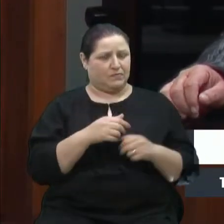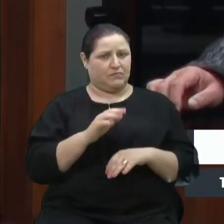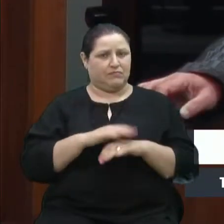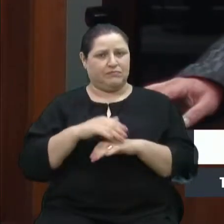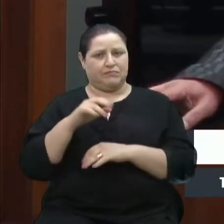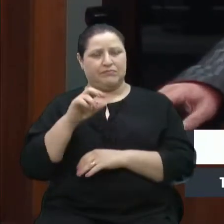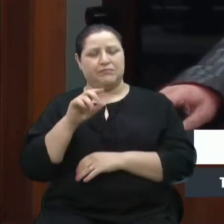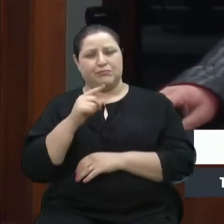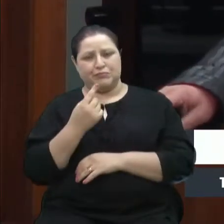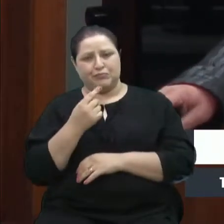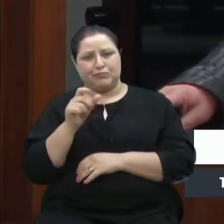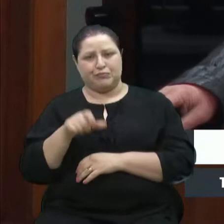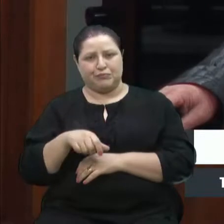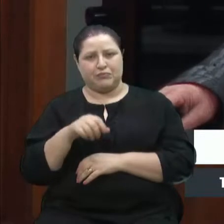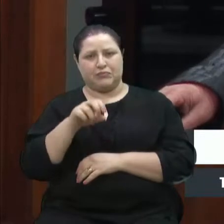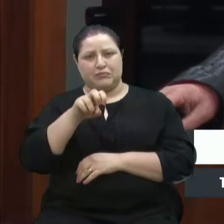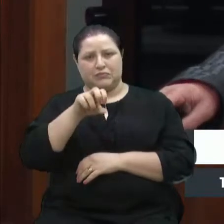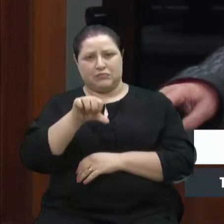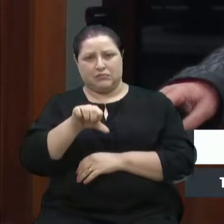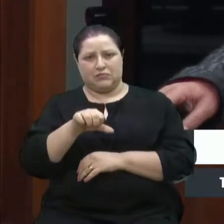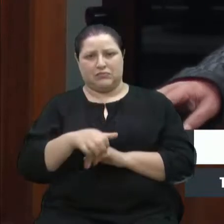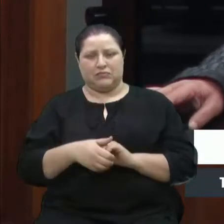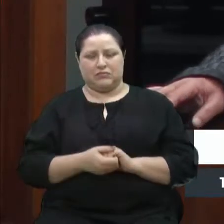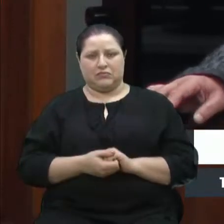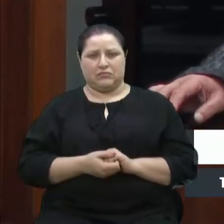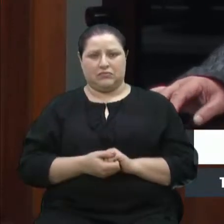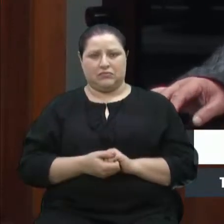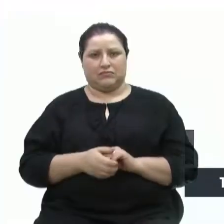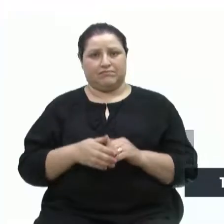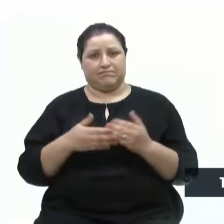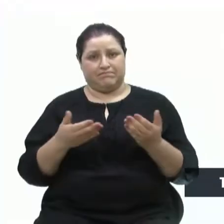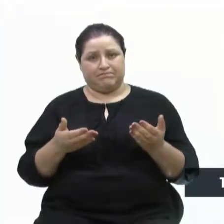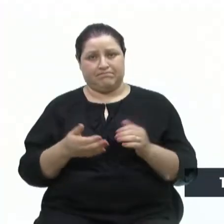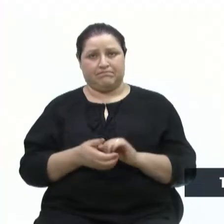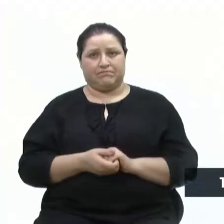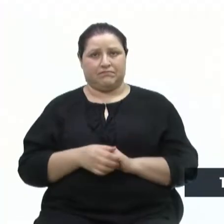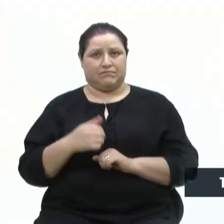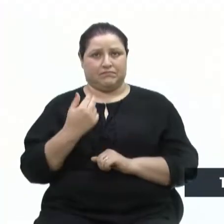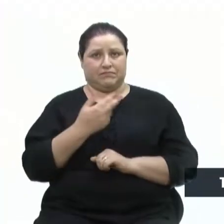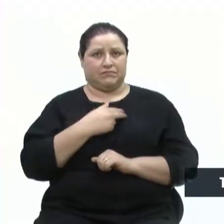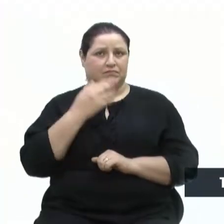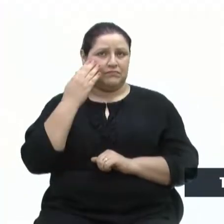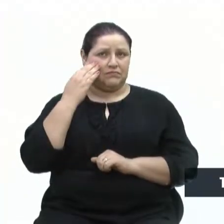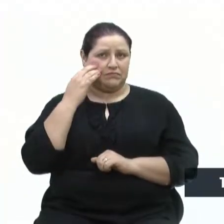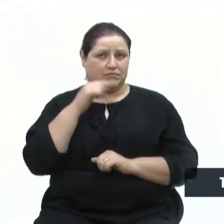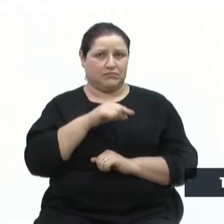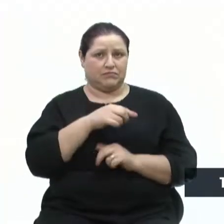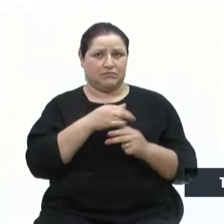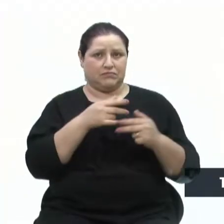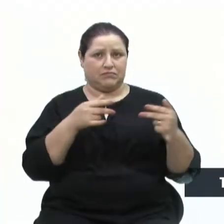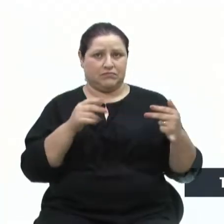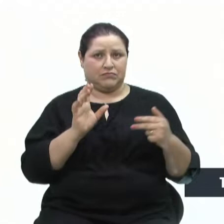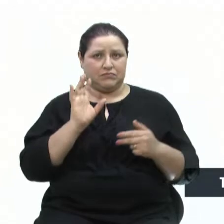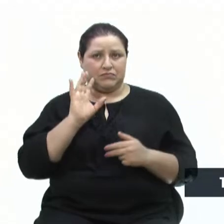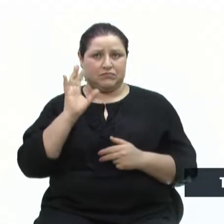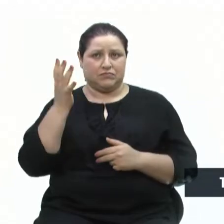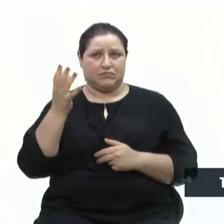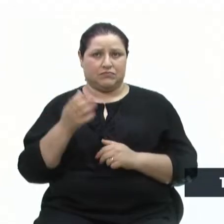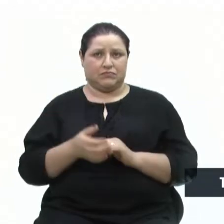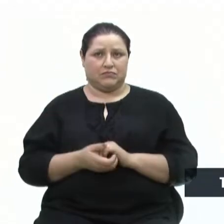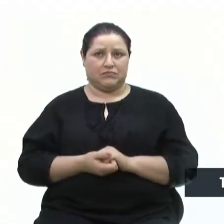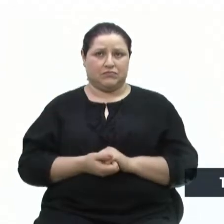Vereador está dizendo aqui vereador da então assim a gente sabe quando Essas coisas acontecem quando